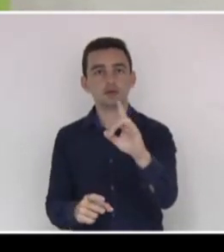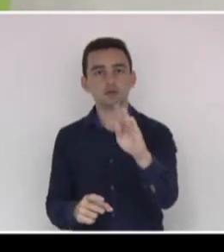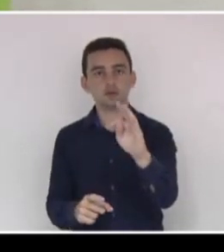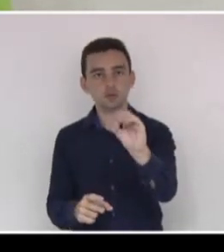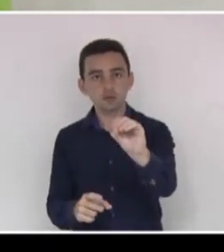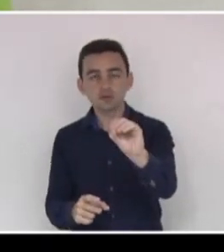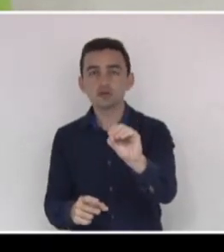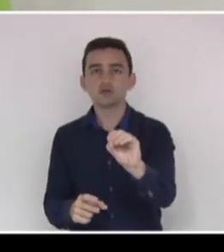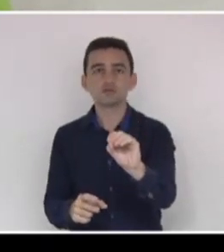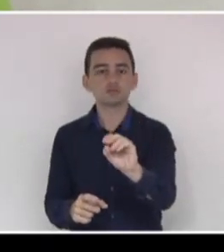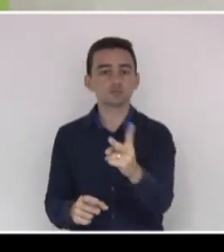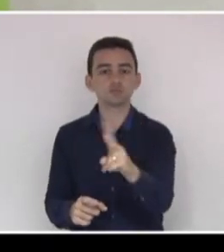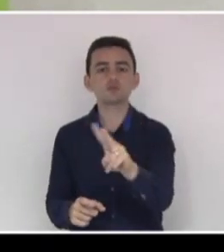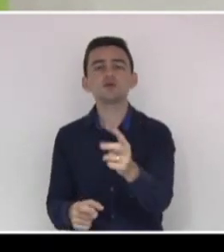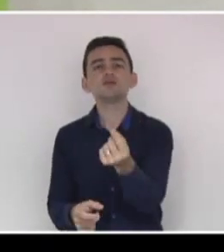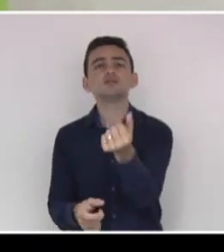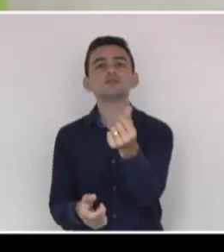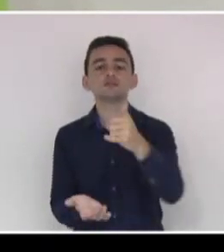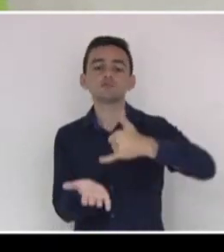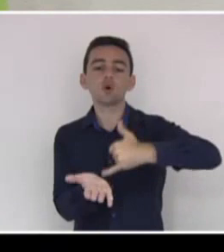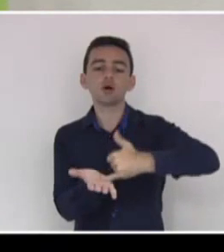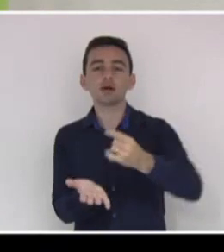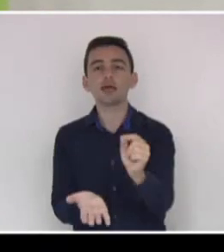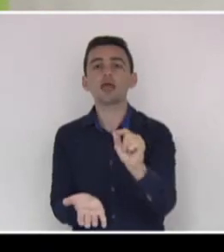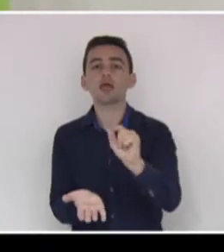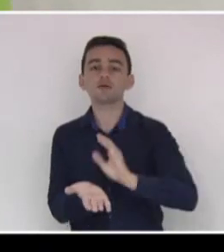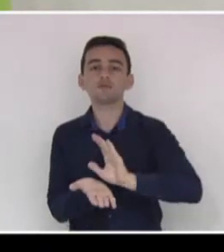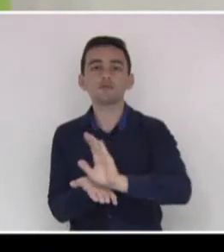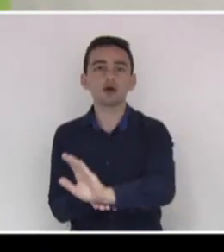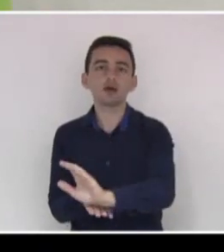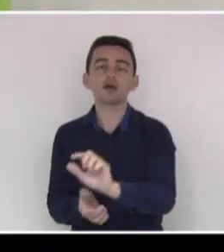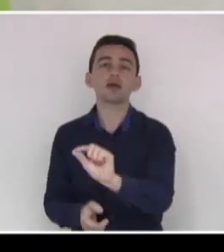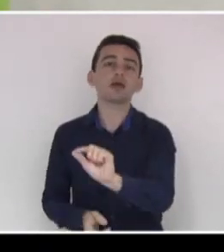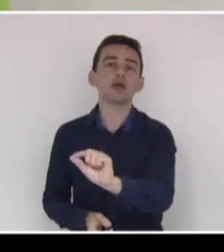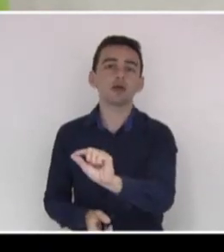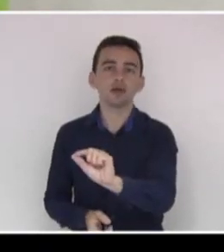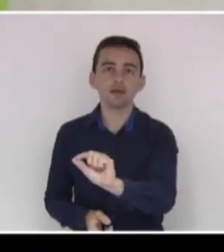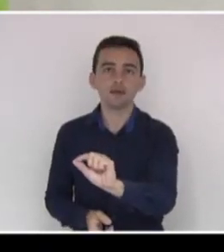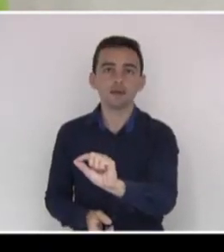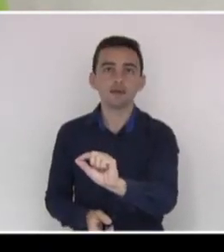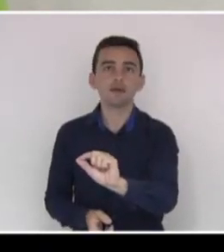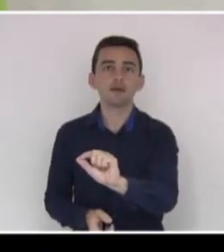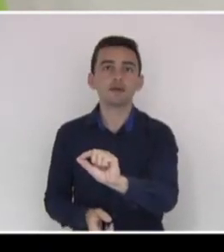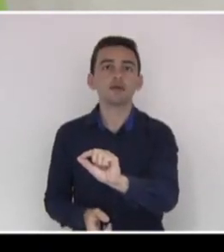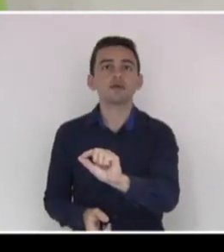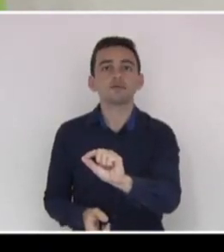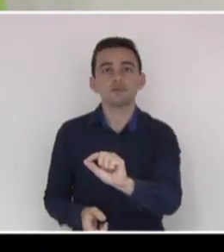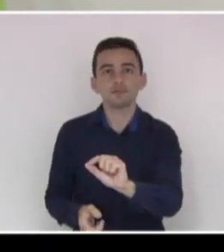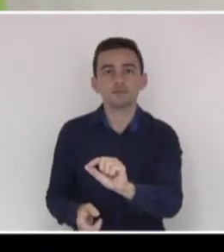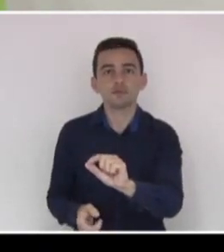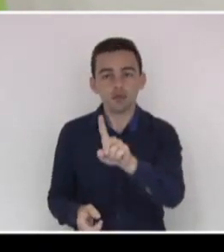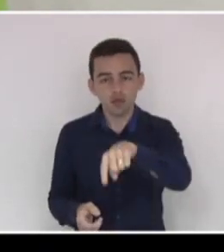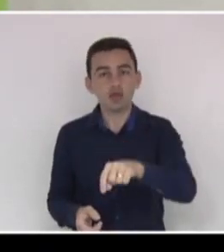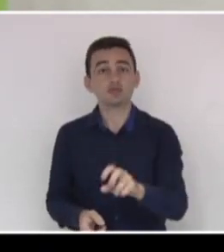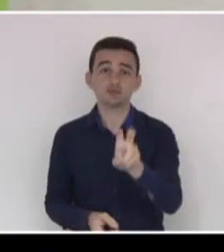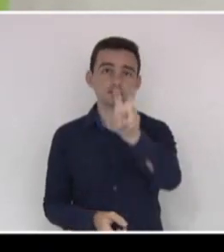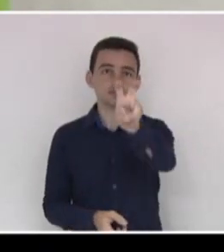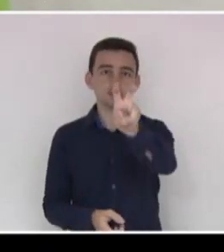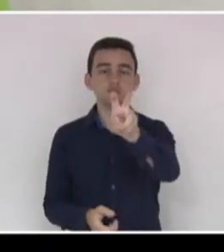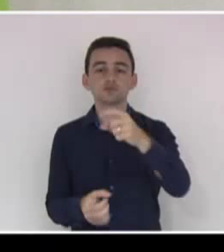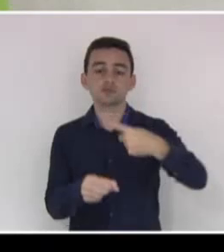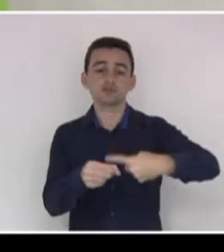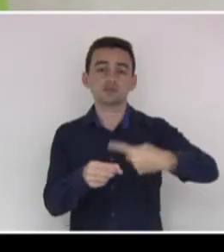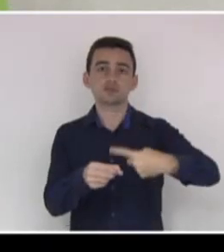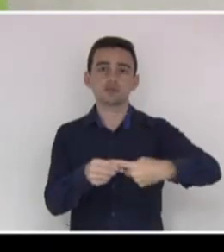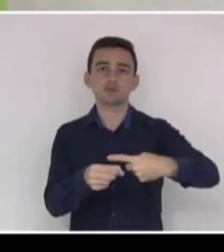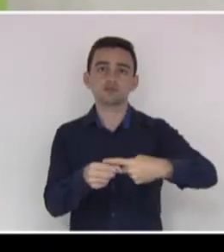com esse imposto sobre essas operações e sobre o leasing são em torno de 5 cidades